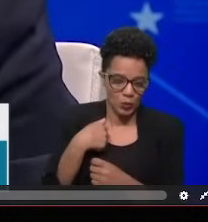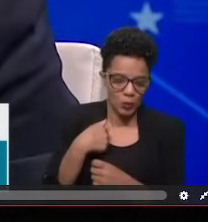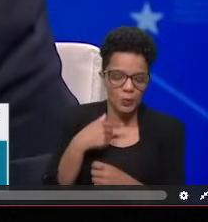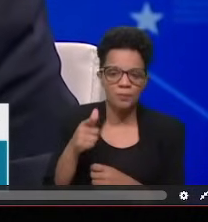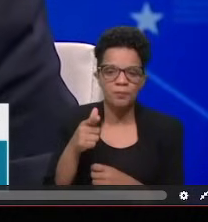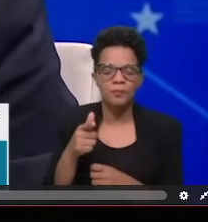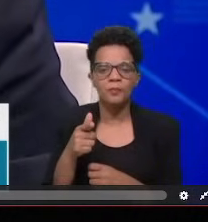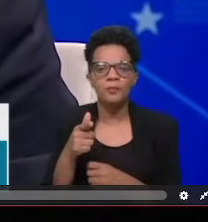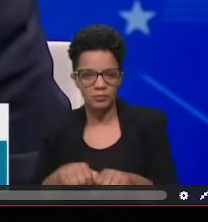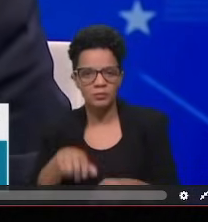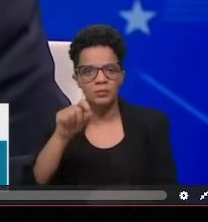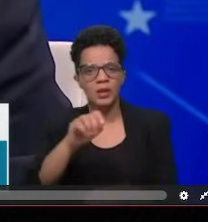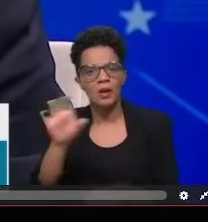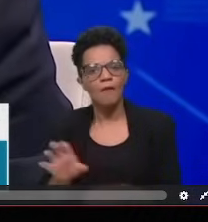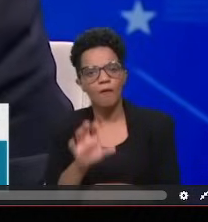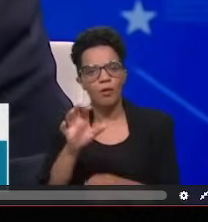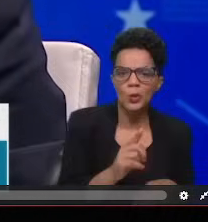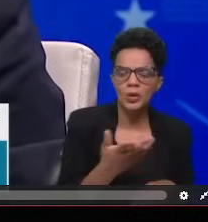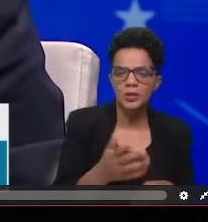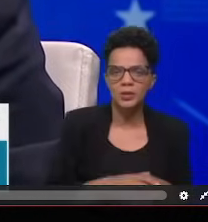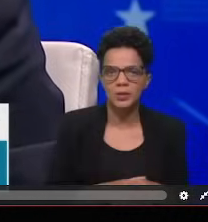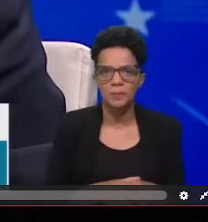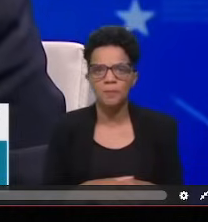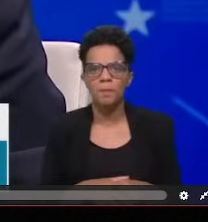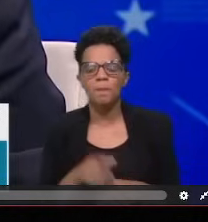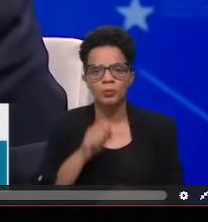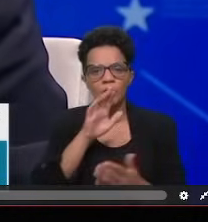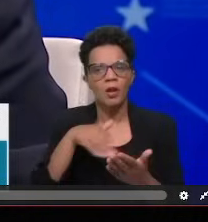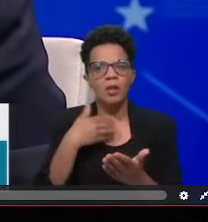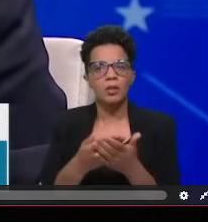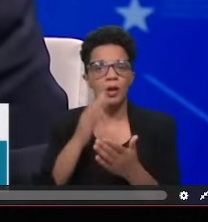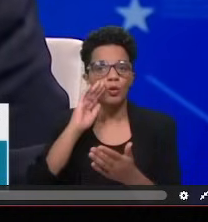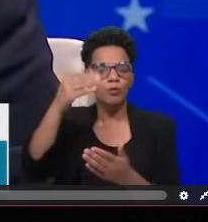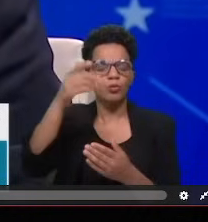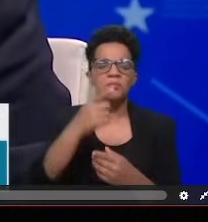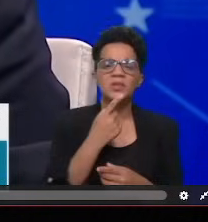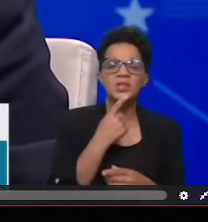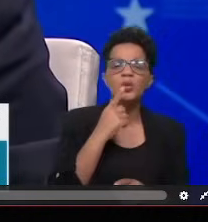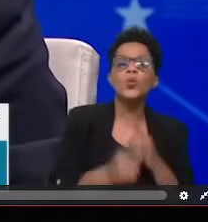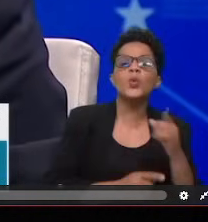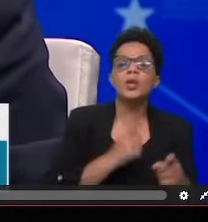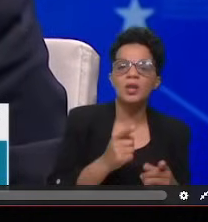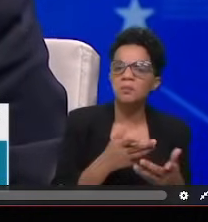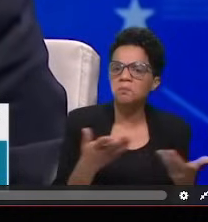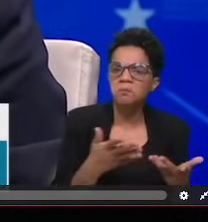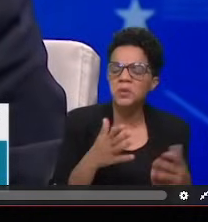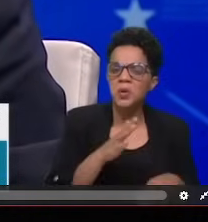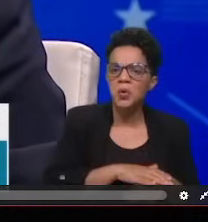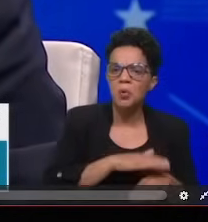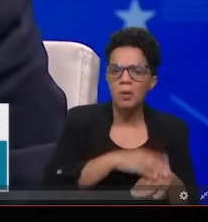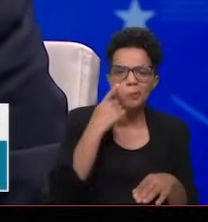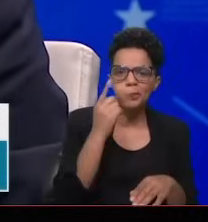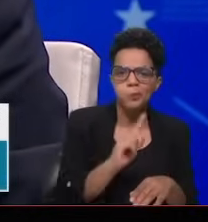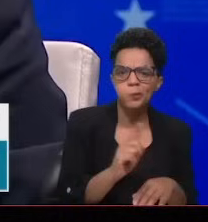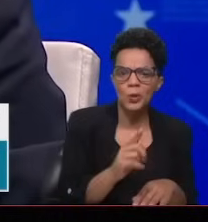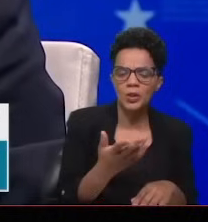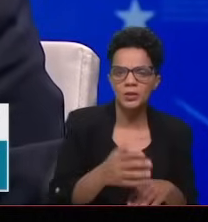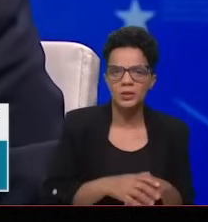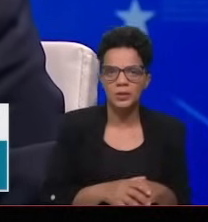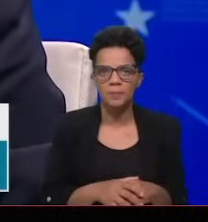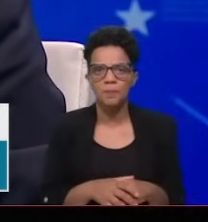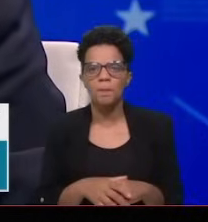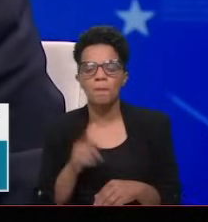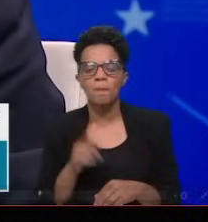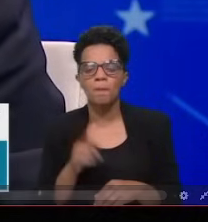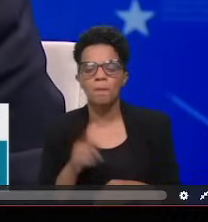essa e operação que a seg territorial da Ucrânia traduzia-se em quê para quem não tem se calhar integridade